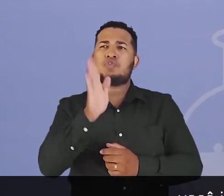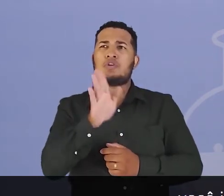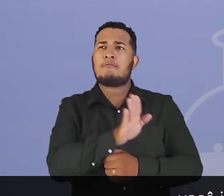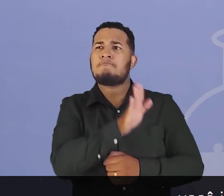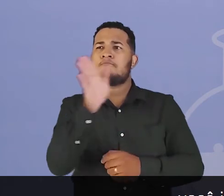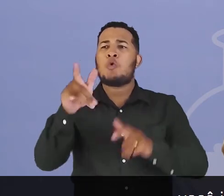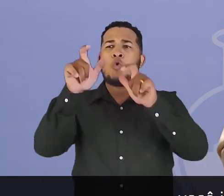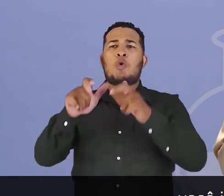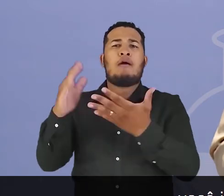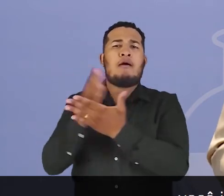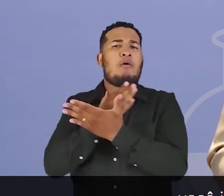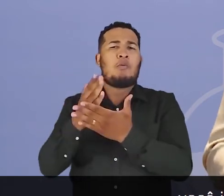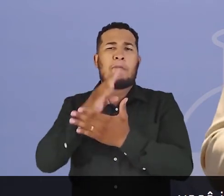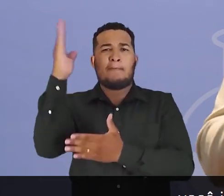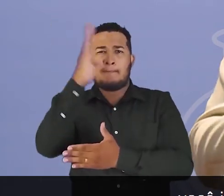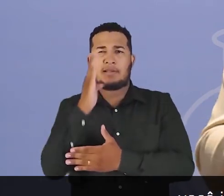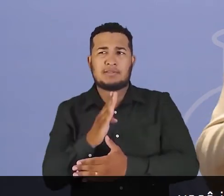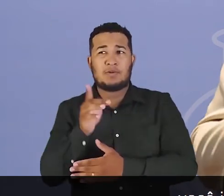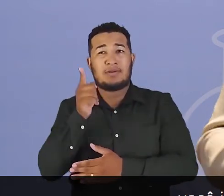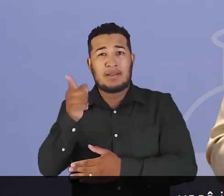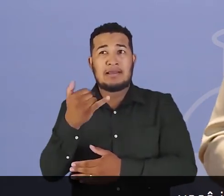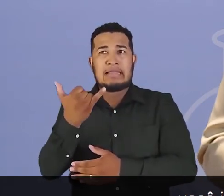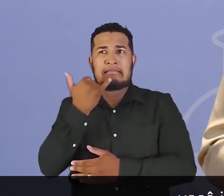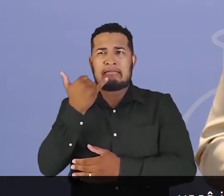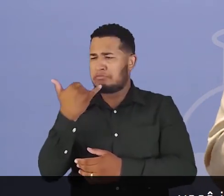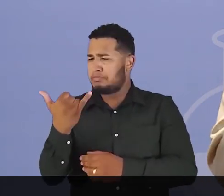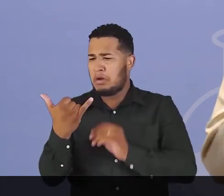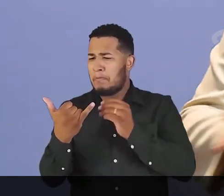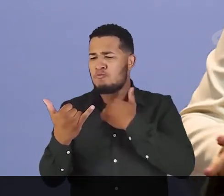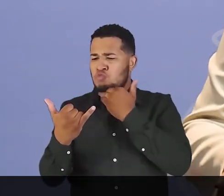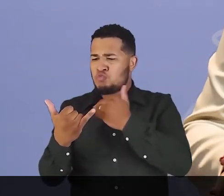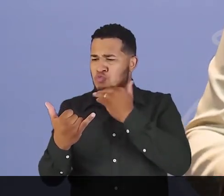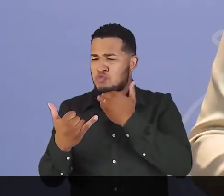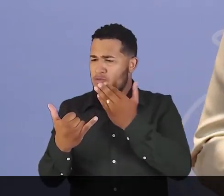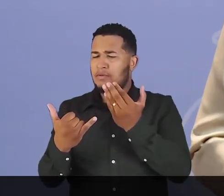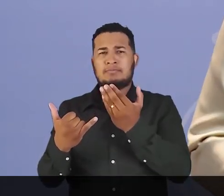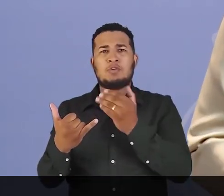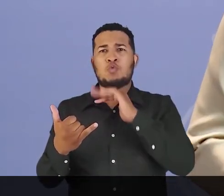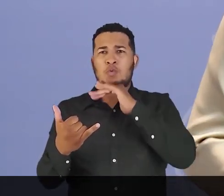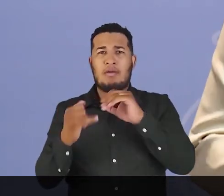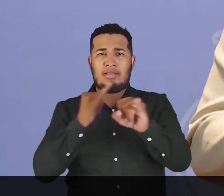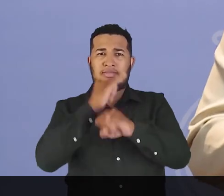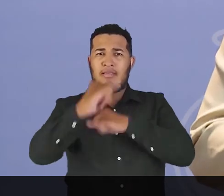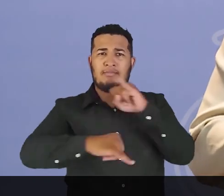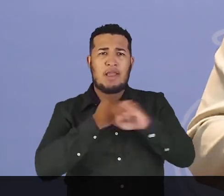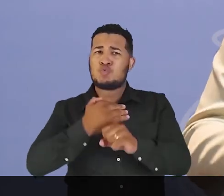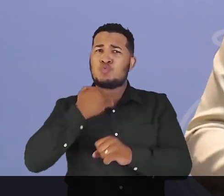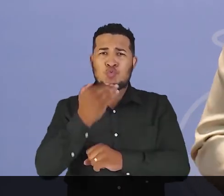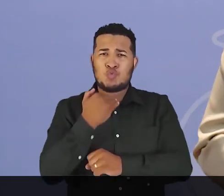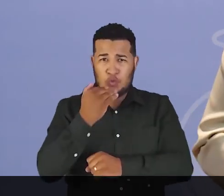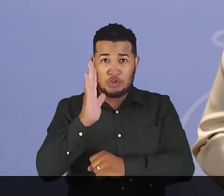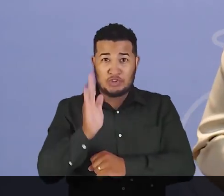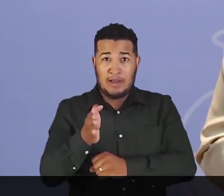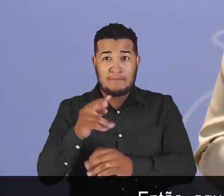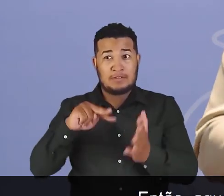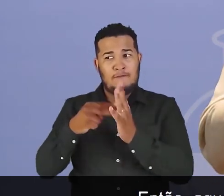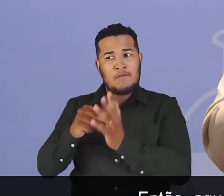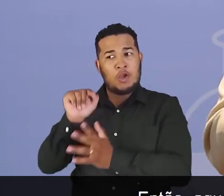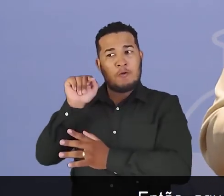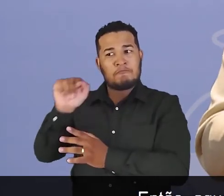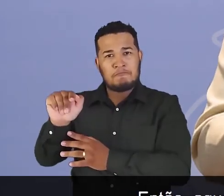chegou em alguma região no Brasil, na sua localidade aí, que o celular não pega, que a internet não pega?